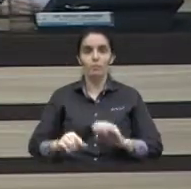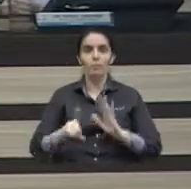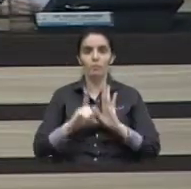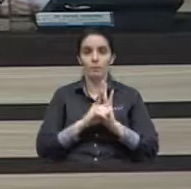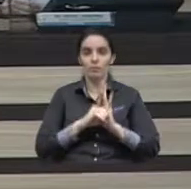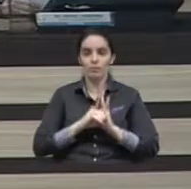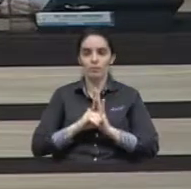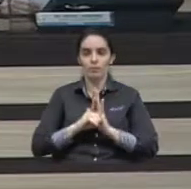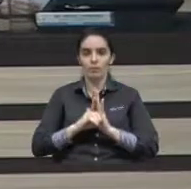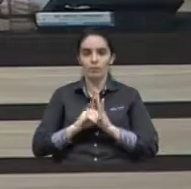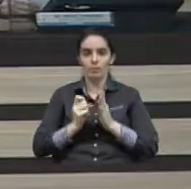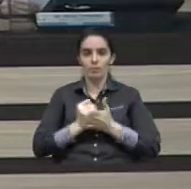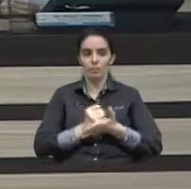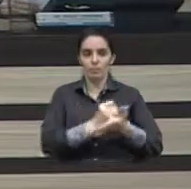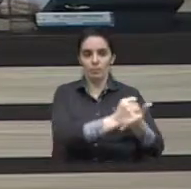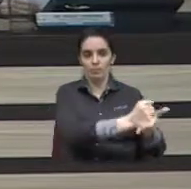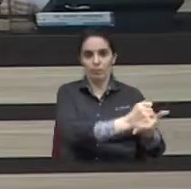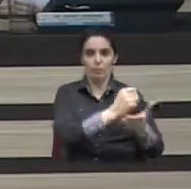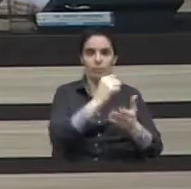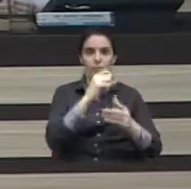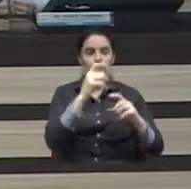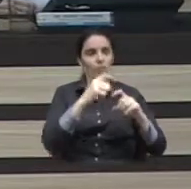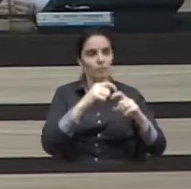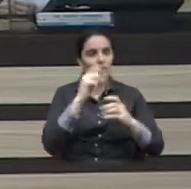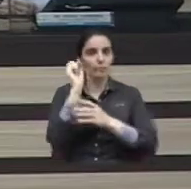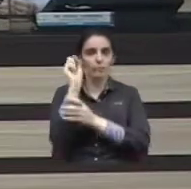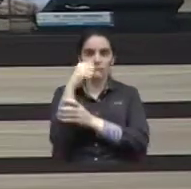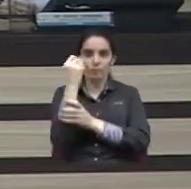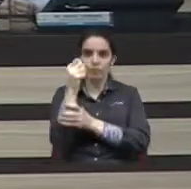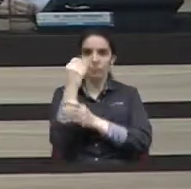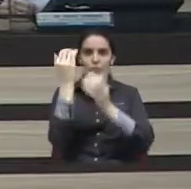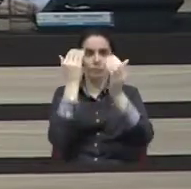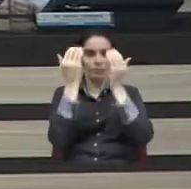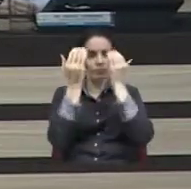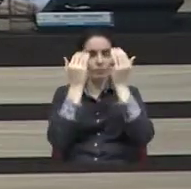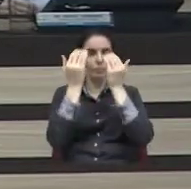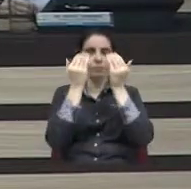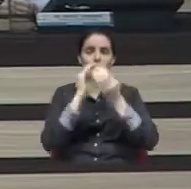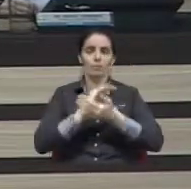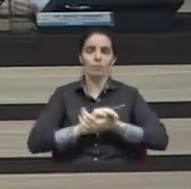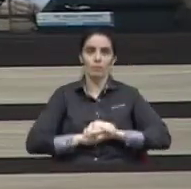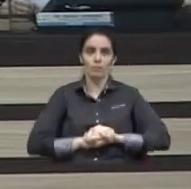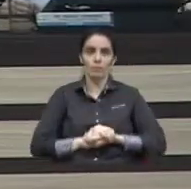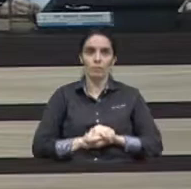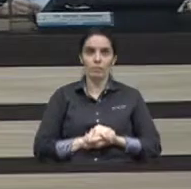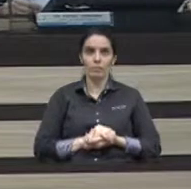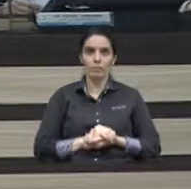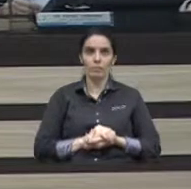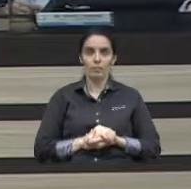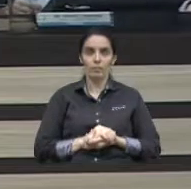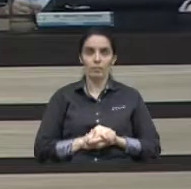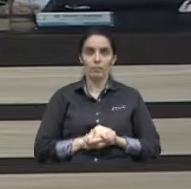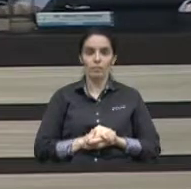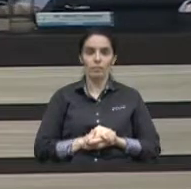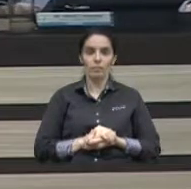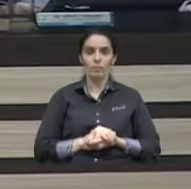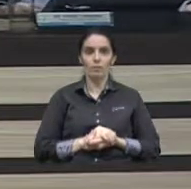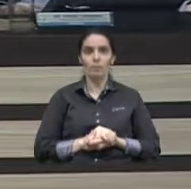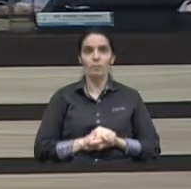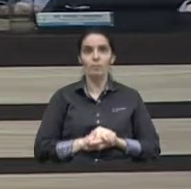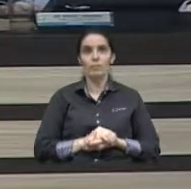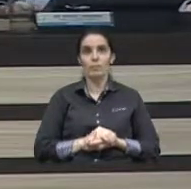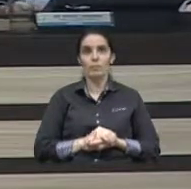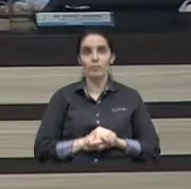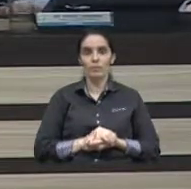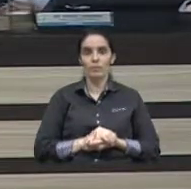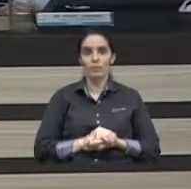só ao médico, mas ao fisioterapeuta, ou psicólogo, ou coisa desse sentido. O senhor me dá uma parte? Pois não?